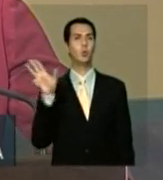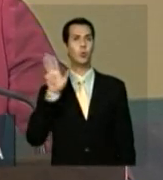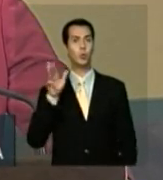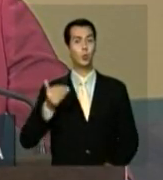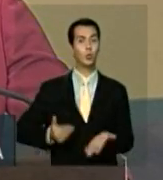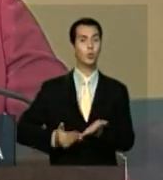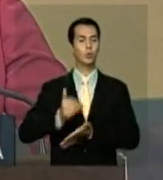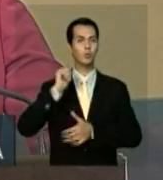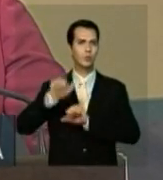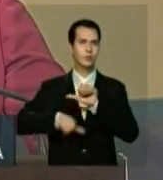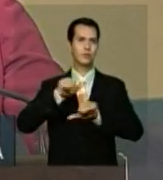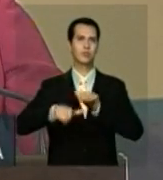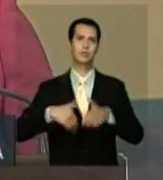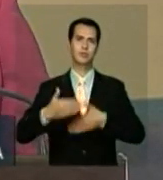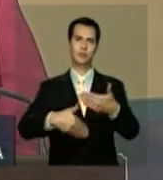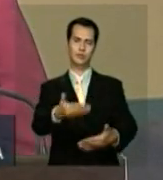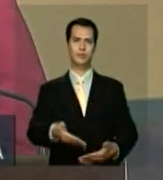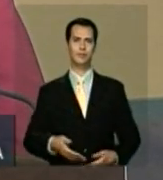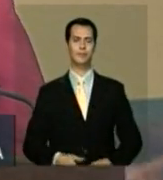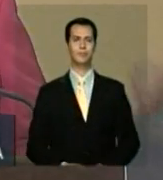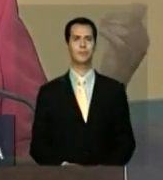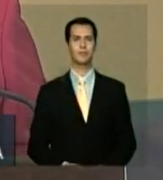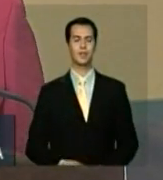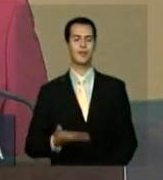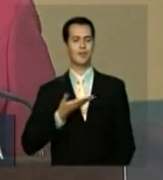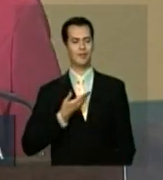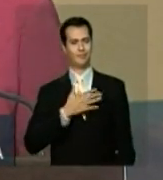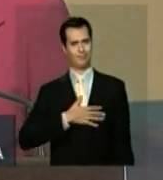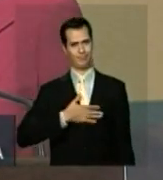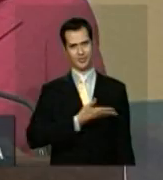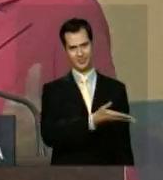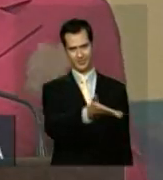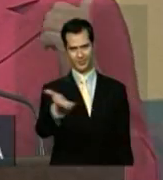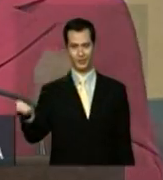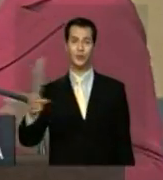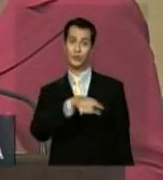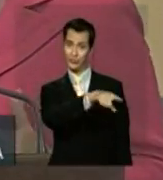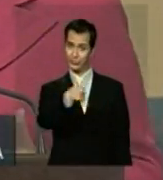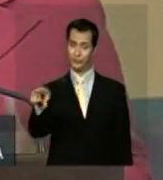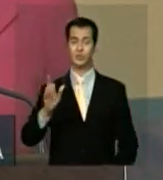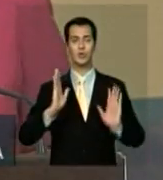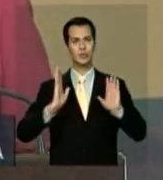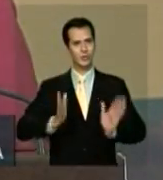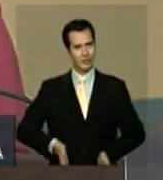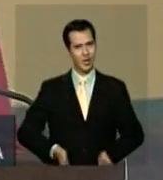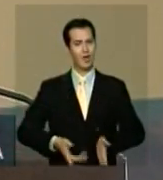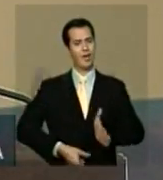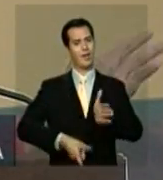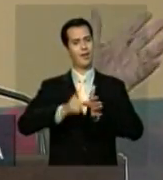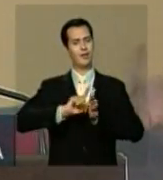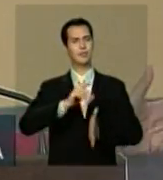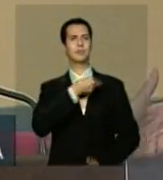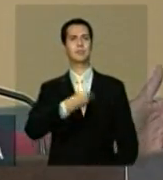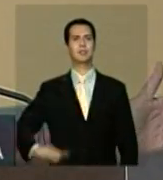minhas amigas e meus amigos vocês já foram informados através da exposição da Teresa Campelo do Aluísio